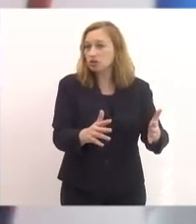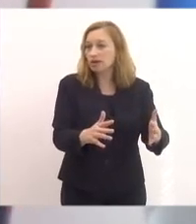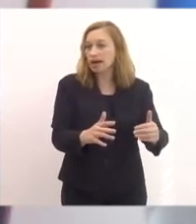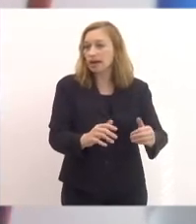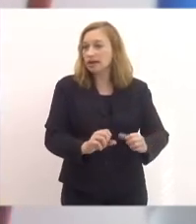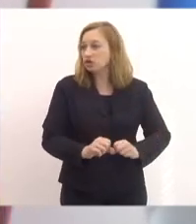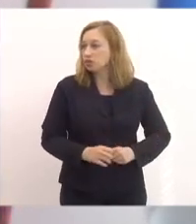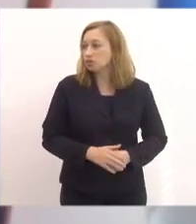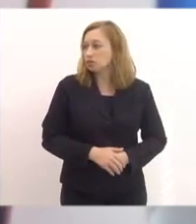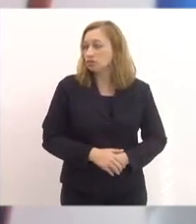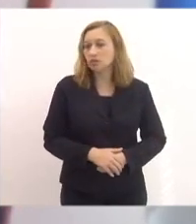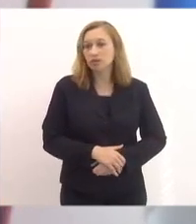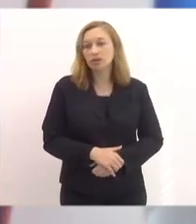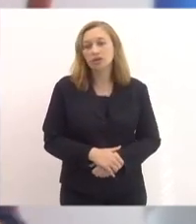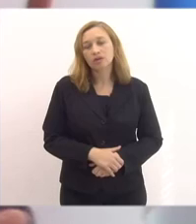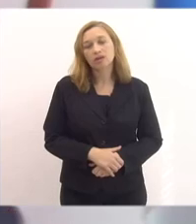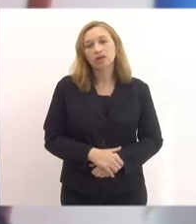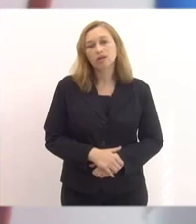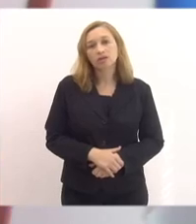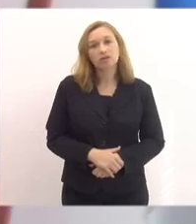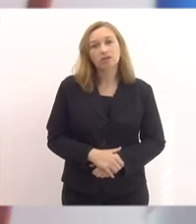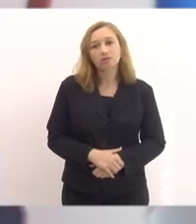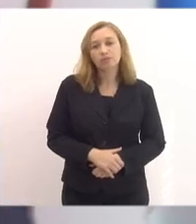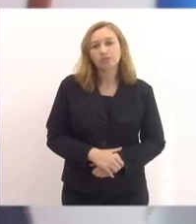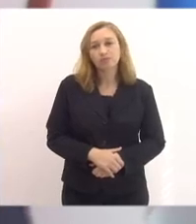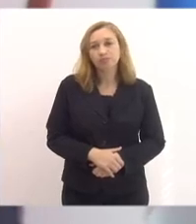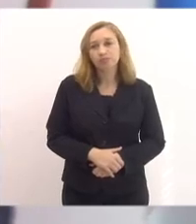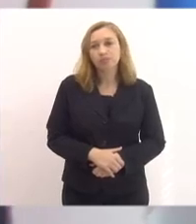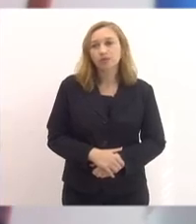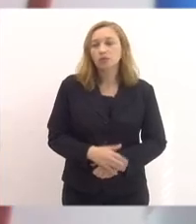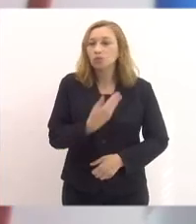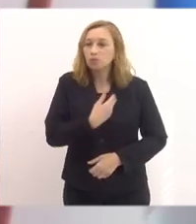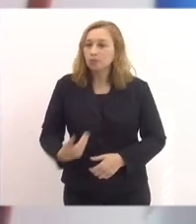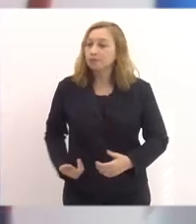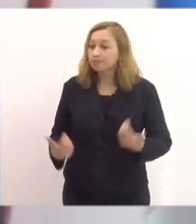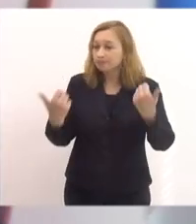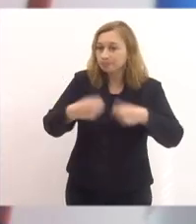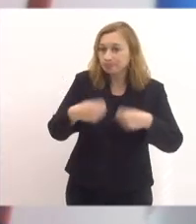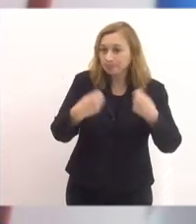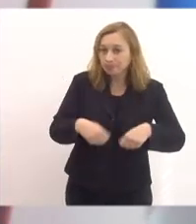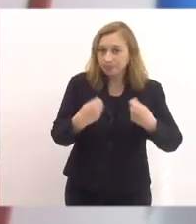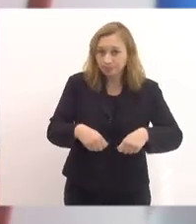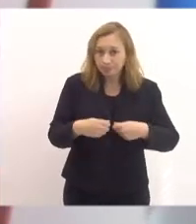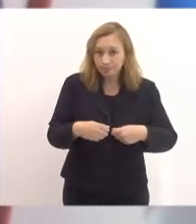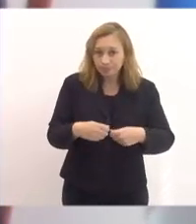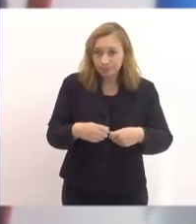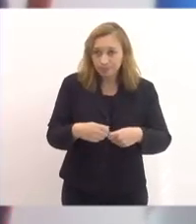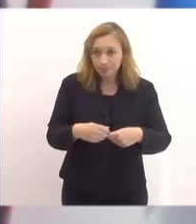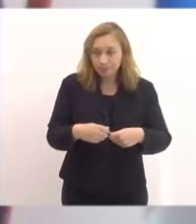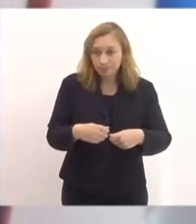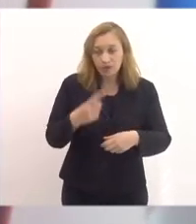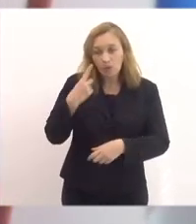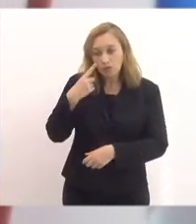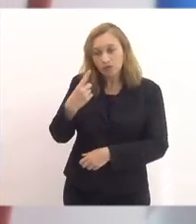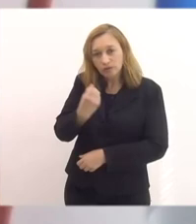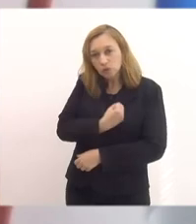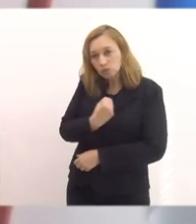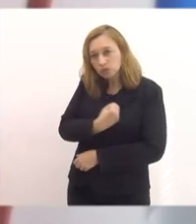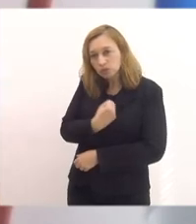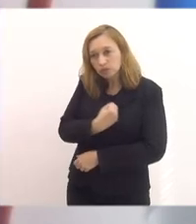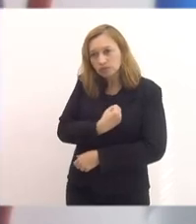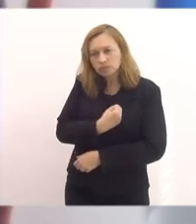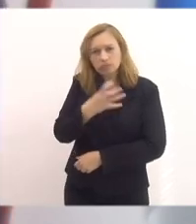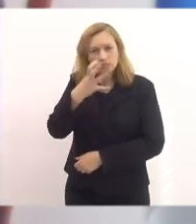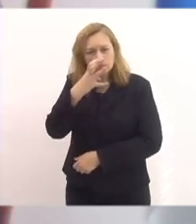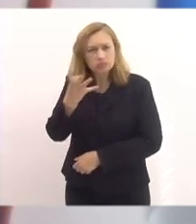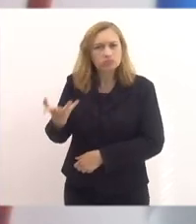outro concurso no ano que vem. Porque o bombeiro precisa, está definhando. Um aspecto preciso, eu fui buscar números. É